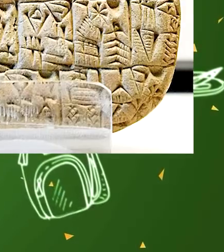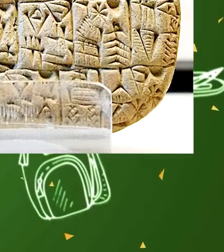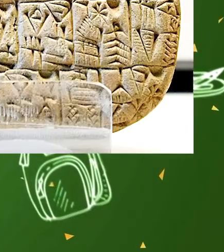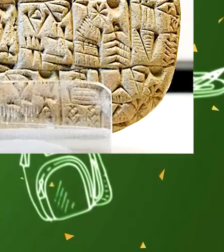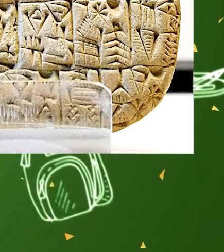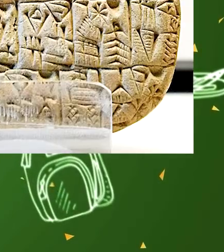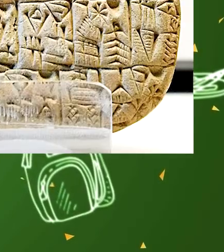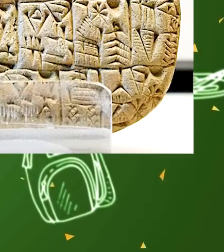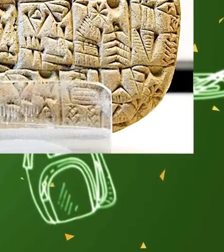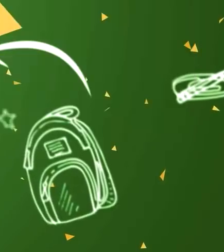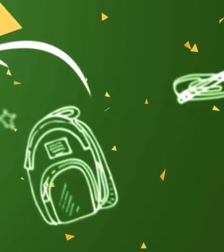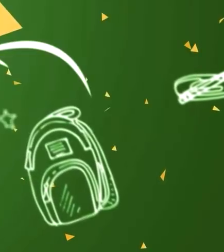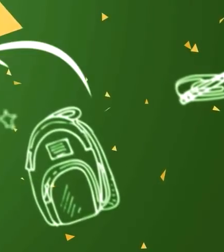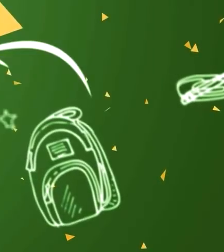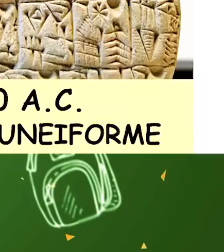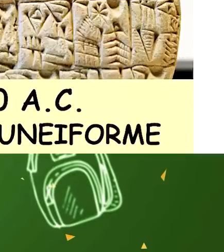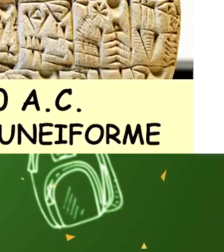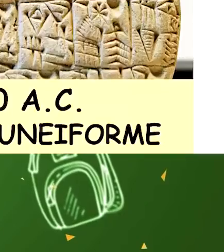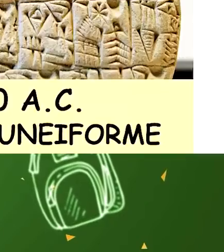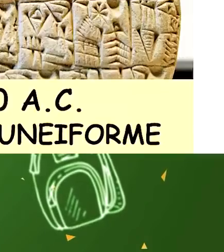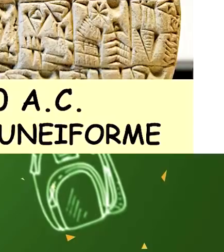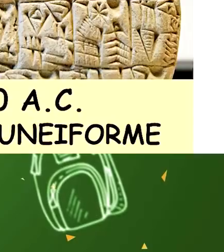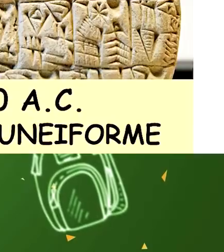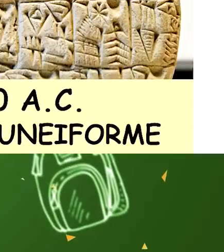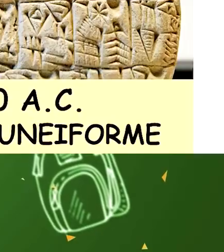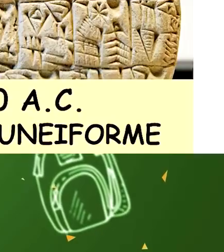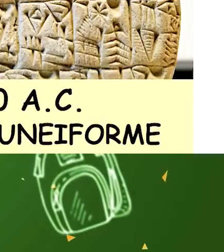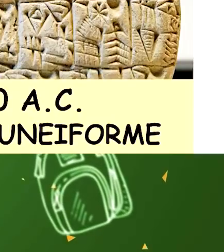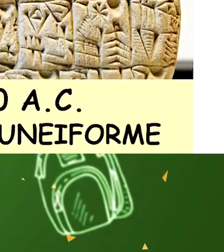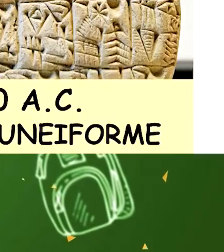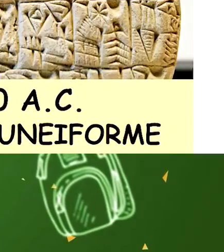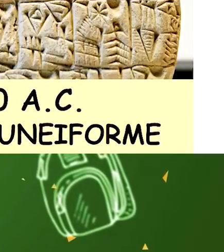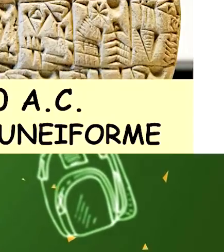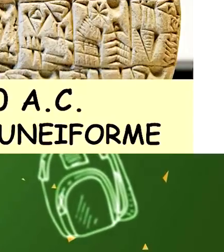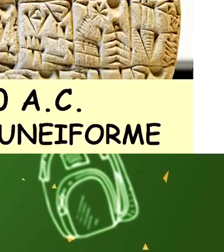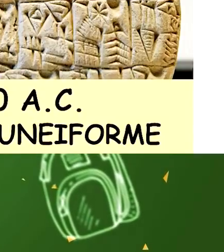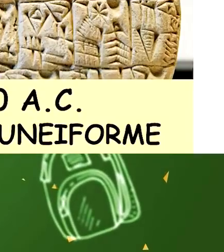surgiu há anos atrás, por volta do ano